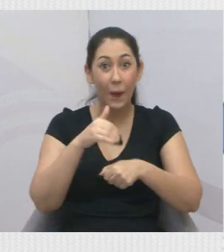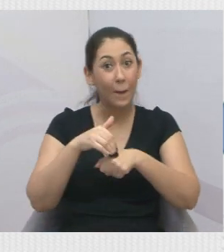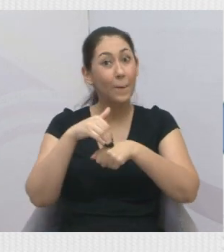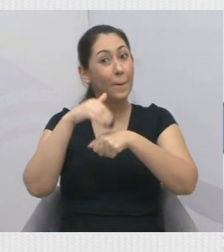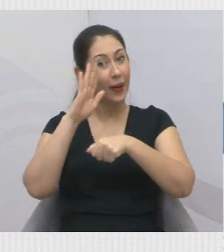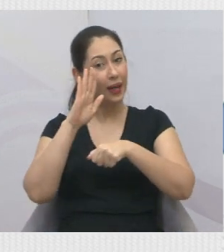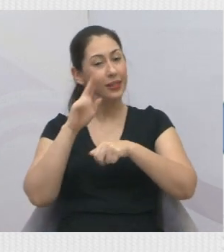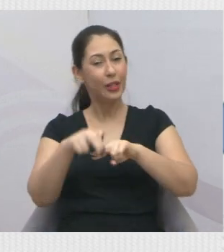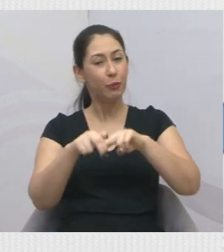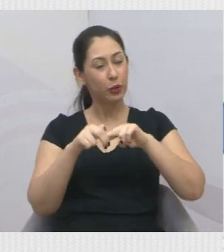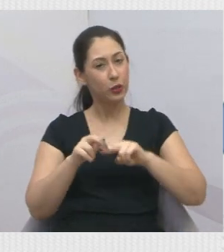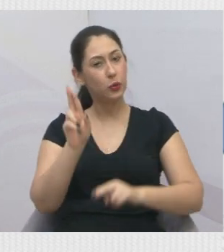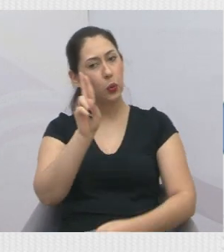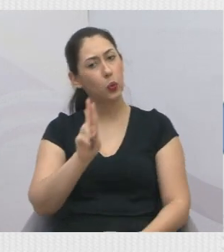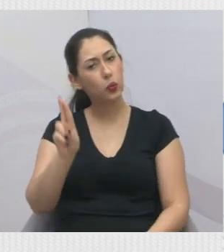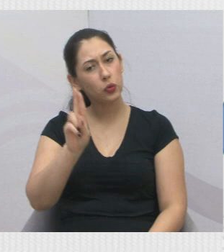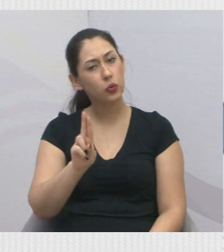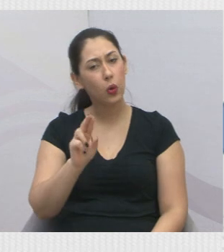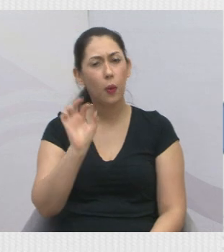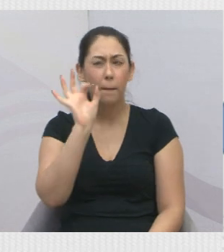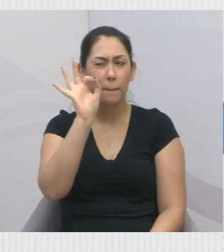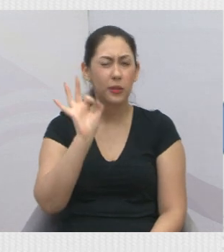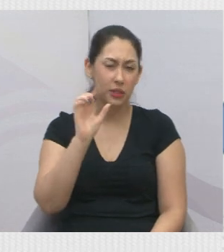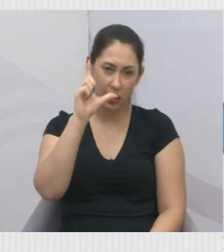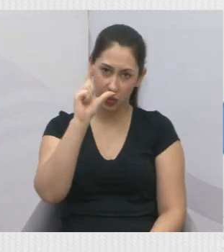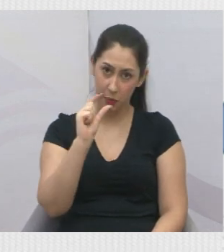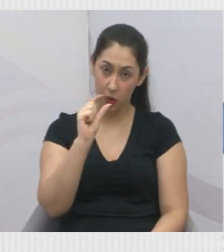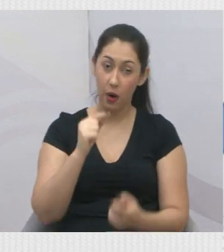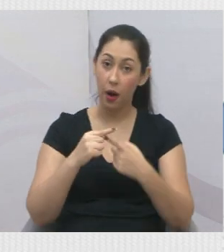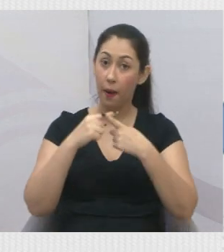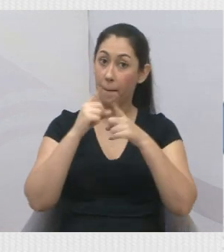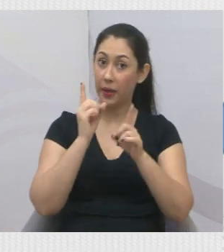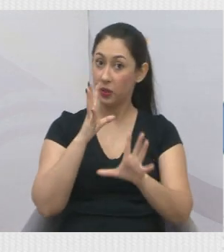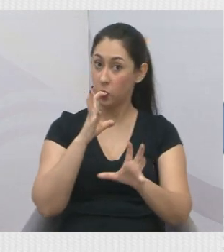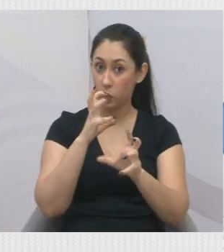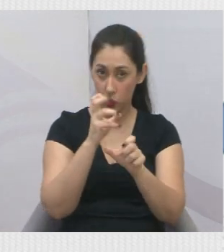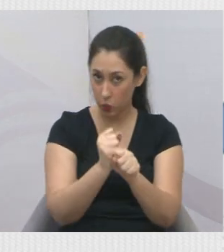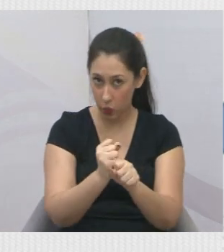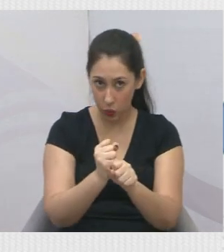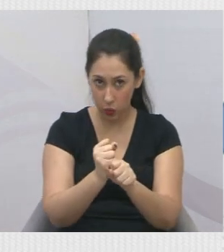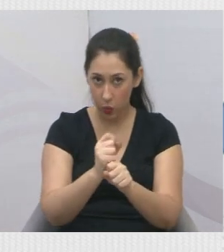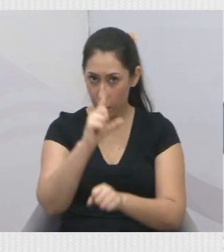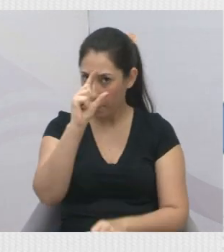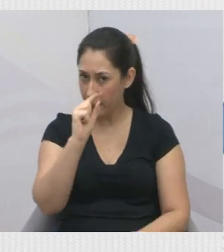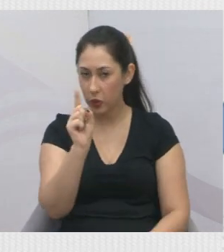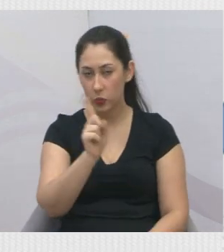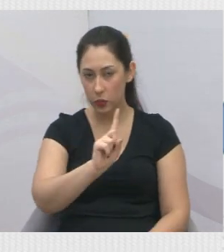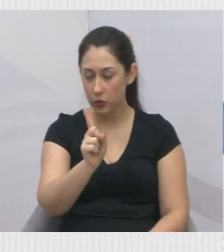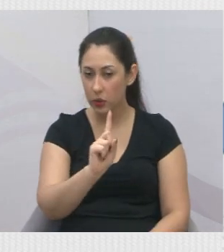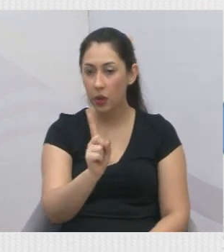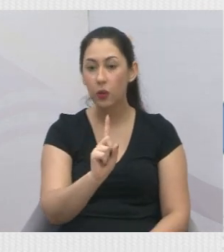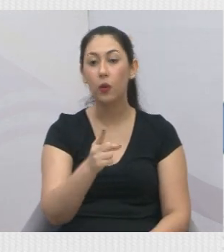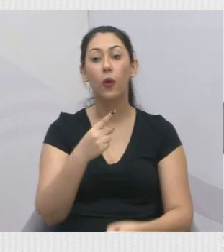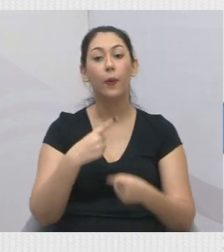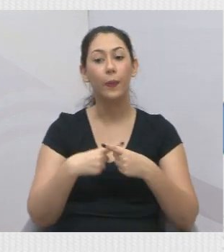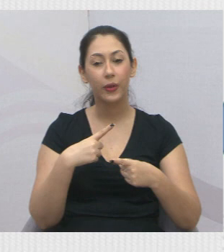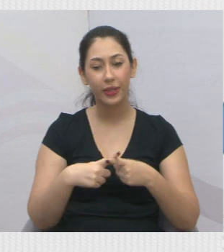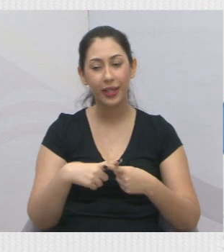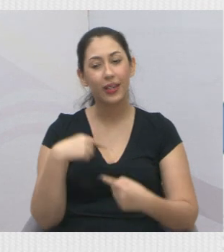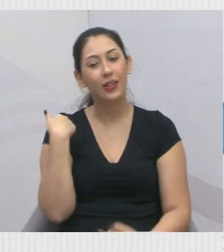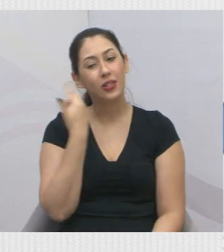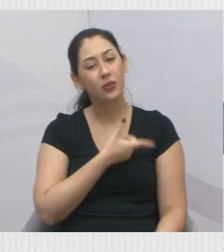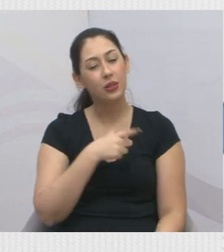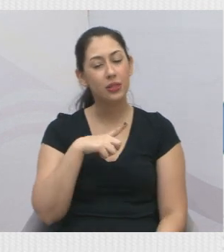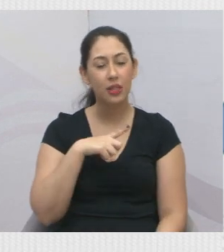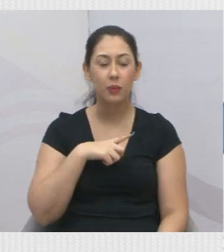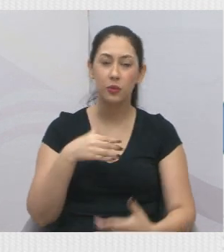o percentual. Então, não quer dizer que houve diminuição da aplicação com a folha de pagamento, mas sim, quanto maior a